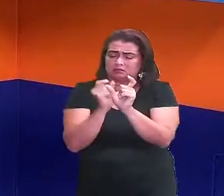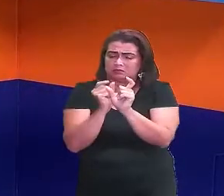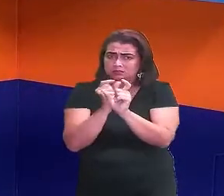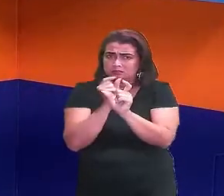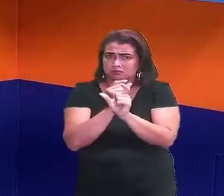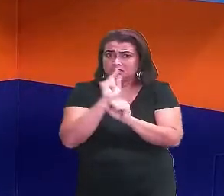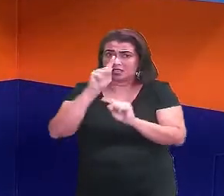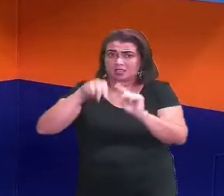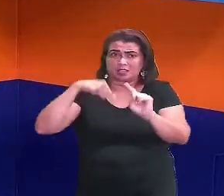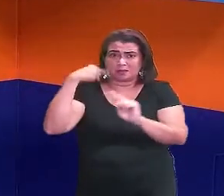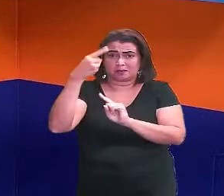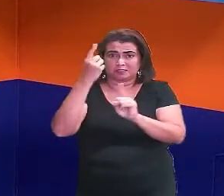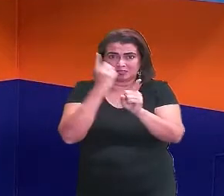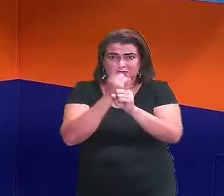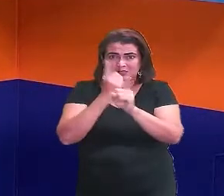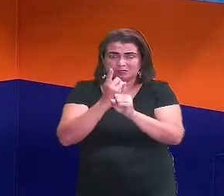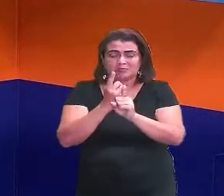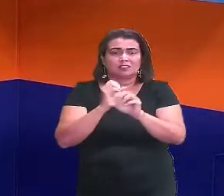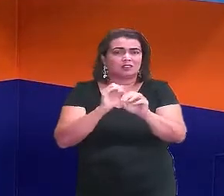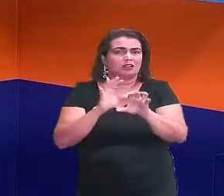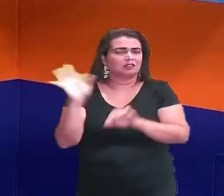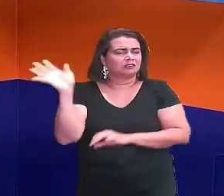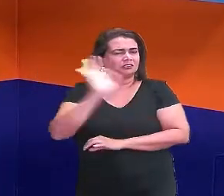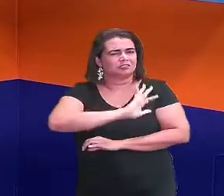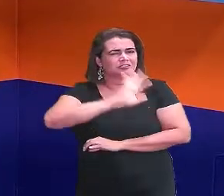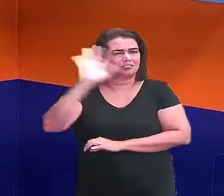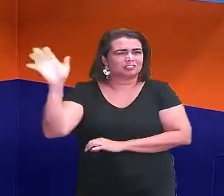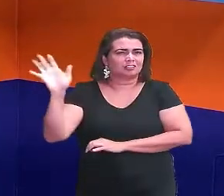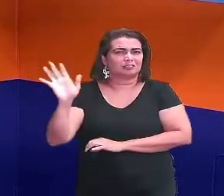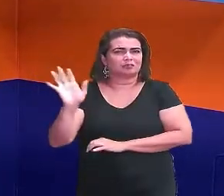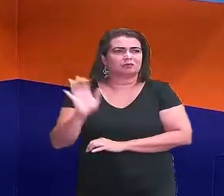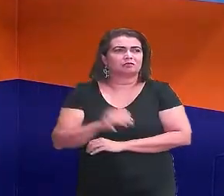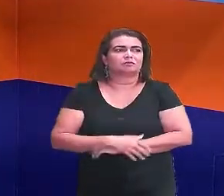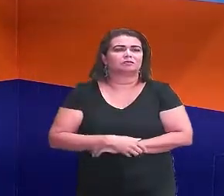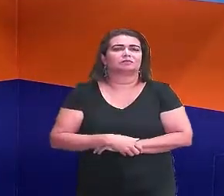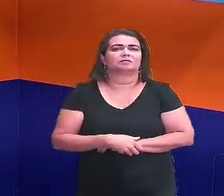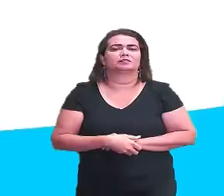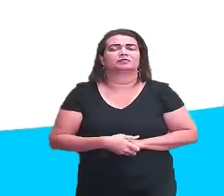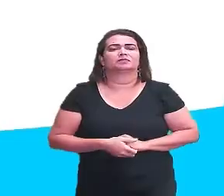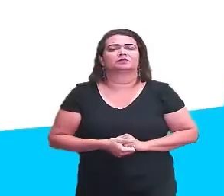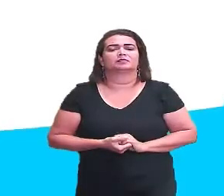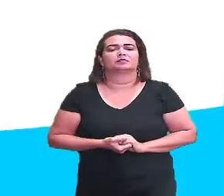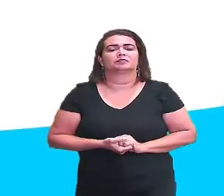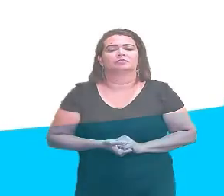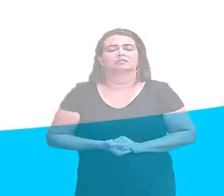a gente se vê na próxima aula, tá bom? Tchau, tchau e até a próxima aula.